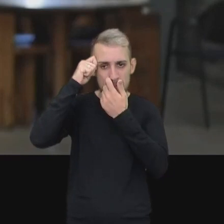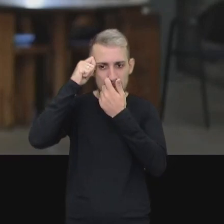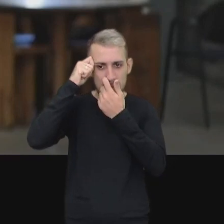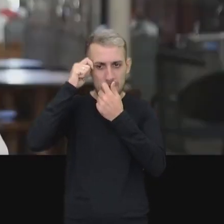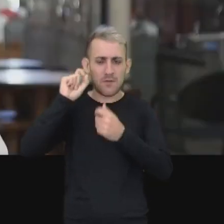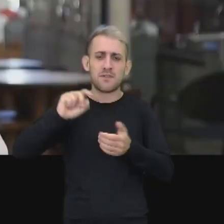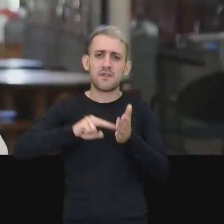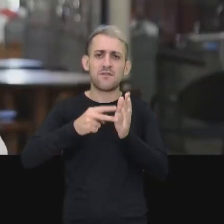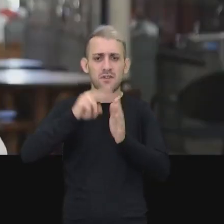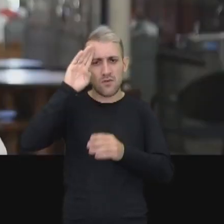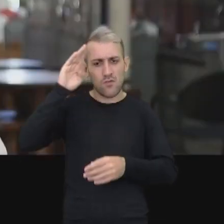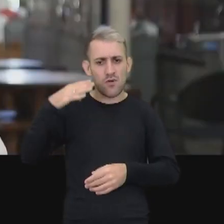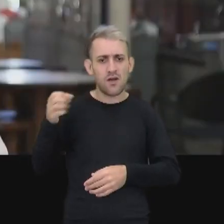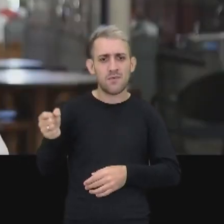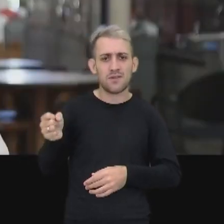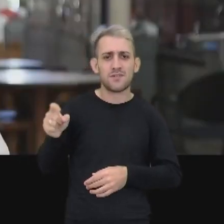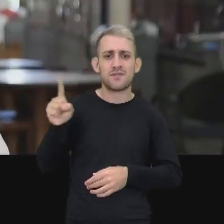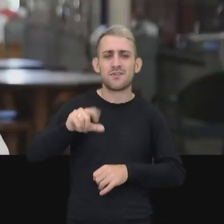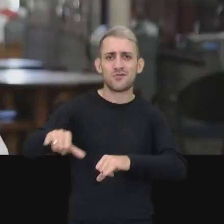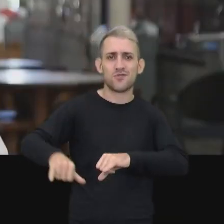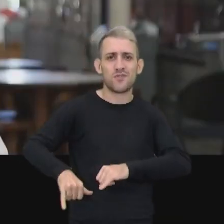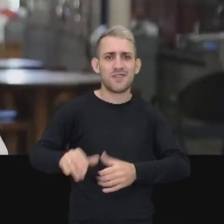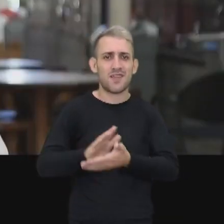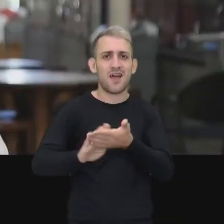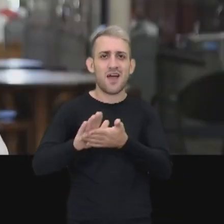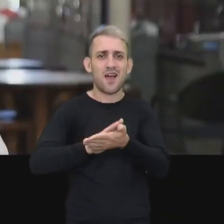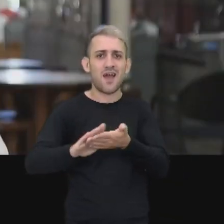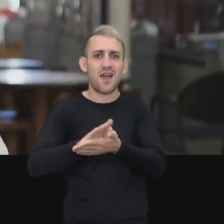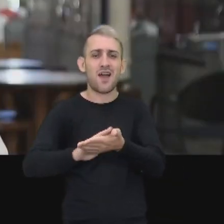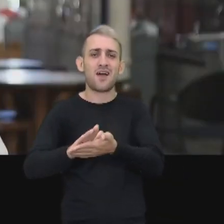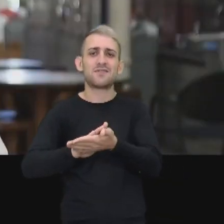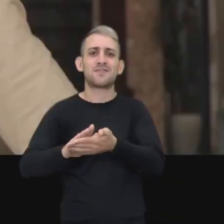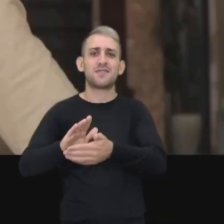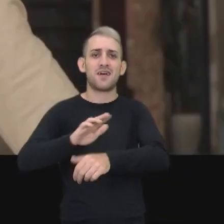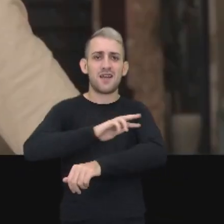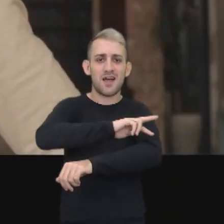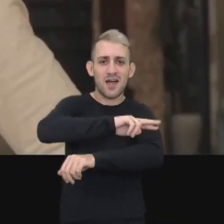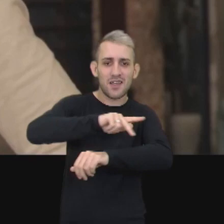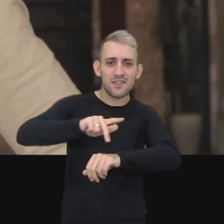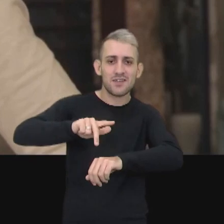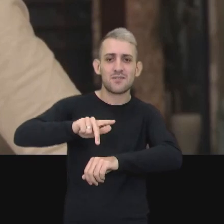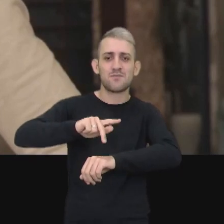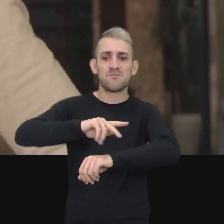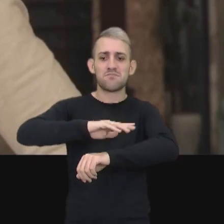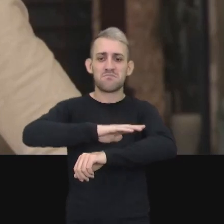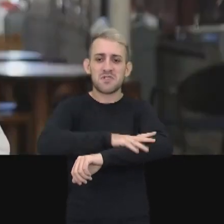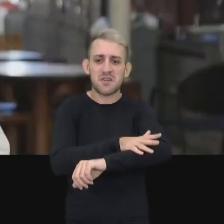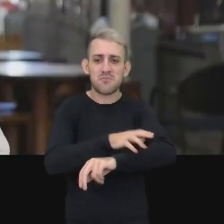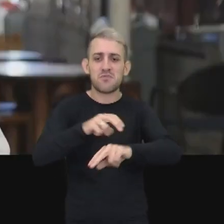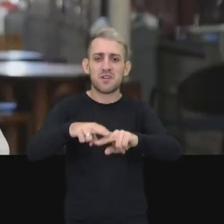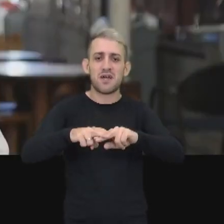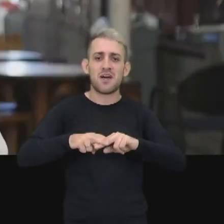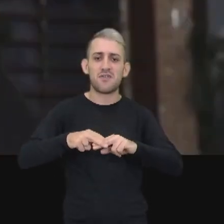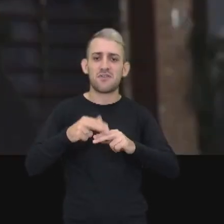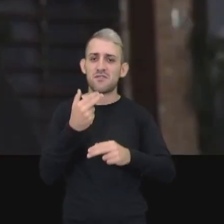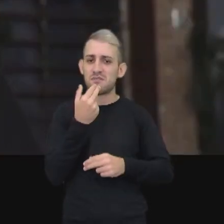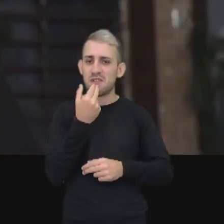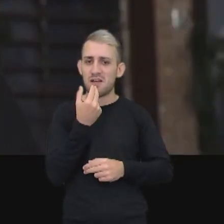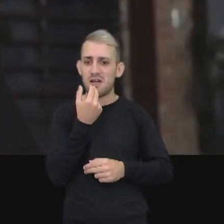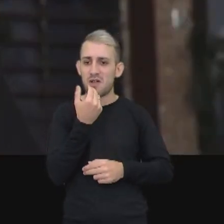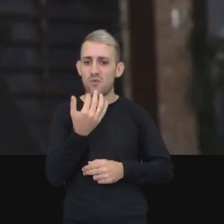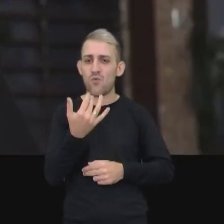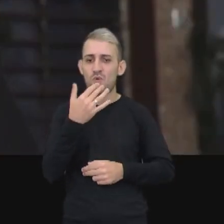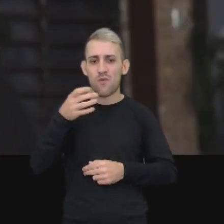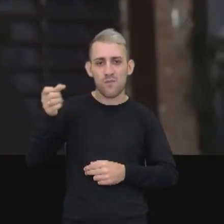pra você? Não sofrer nenhum tipo de racismo ou de preconceito por pertencer a um estereótipo branco. Tipo, às